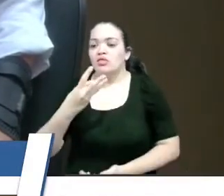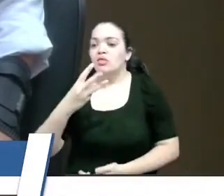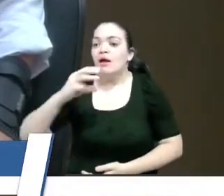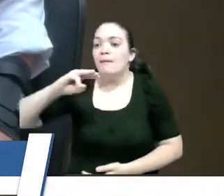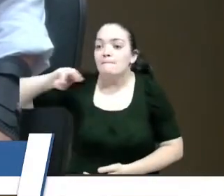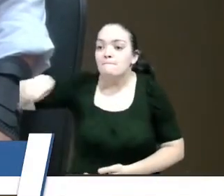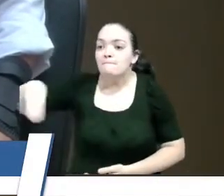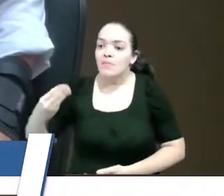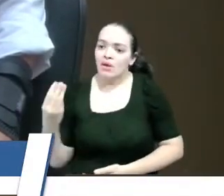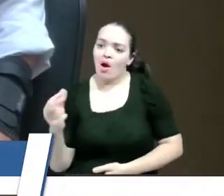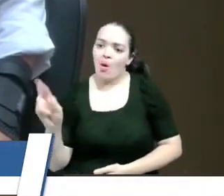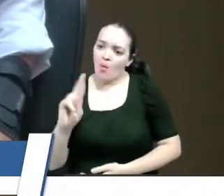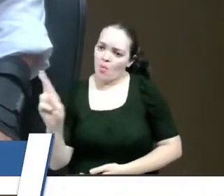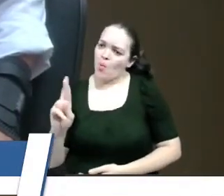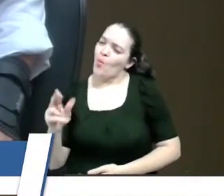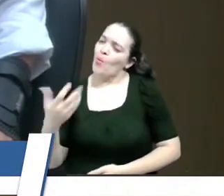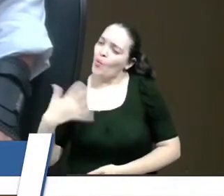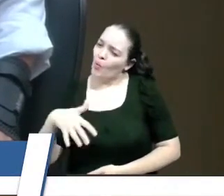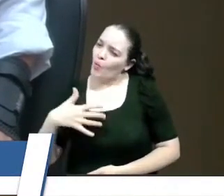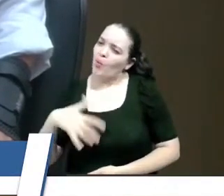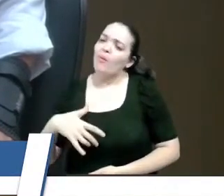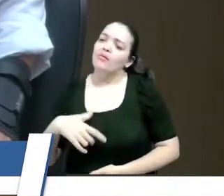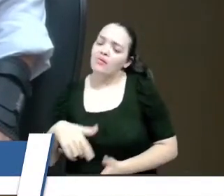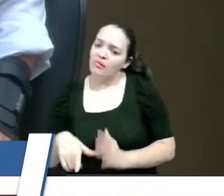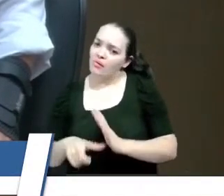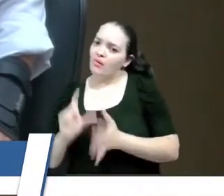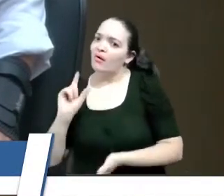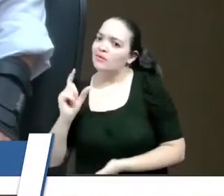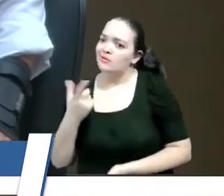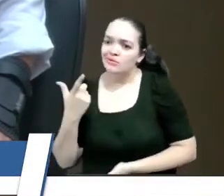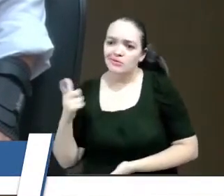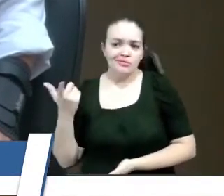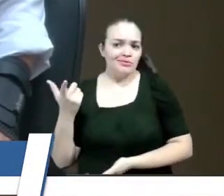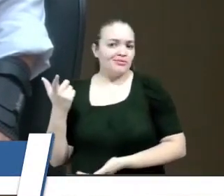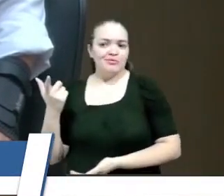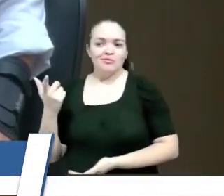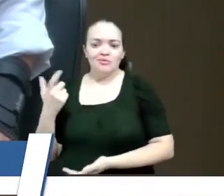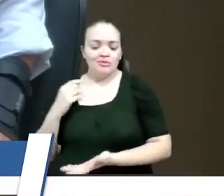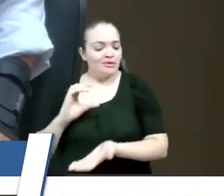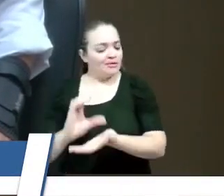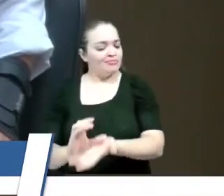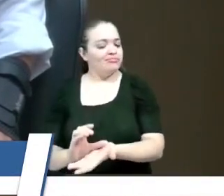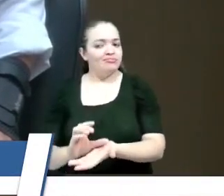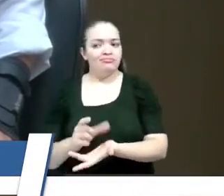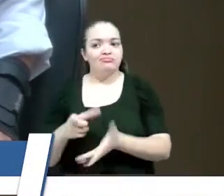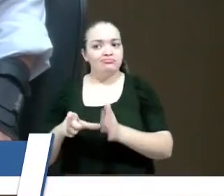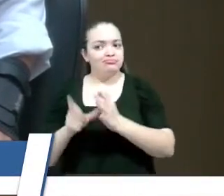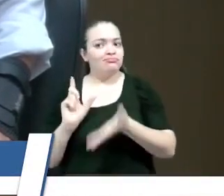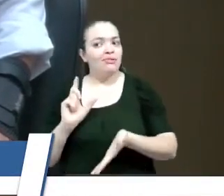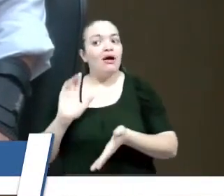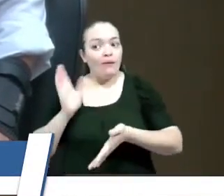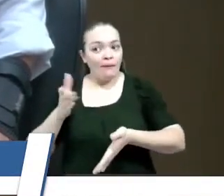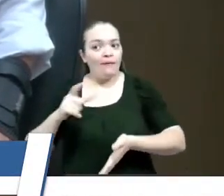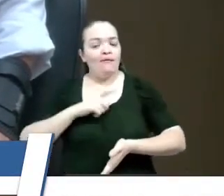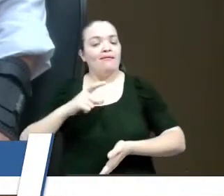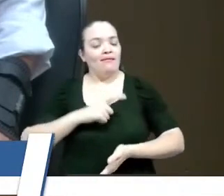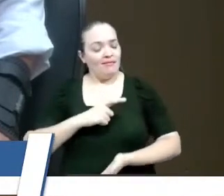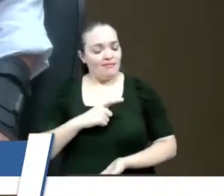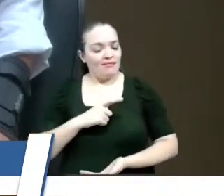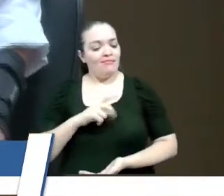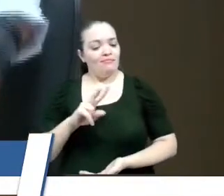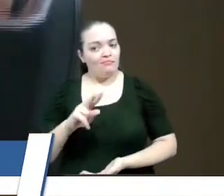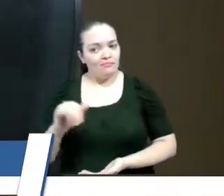reais. Fazia muito tempo que a Indef operava em déficit, não tinha investimento. Agora vai ter um investimento de 3